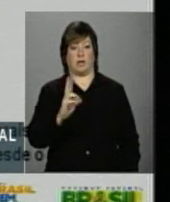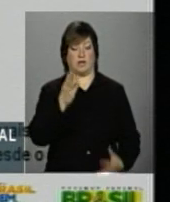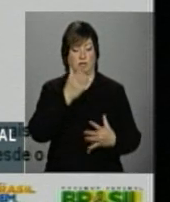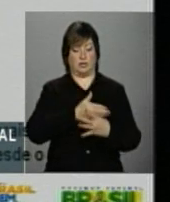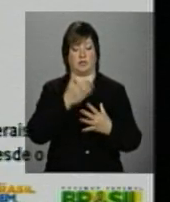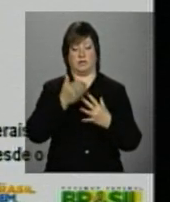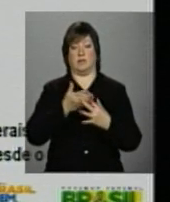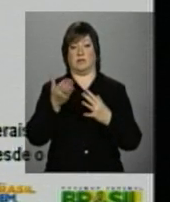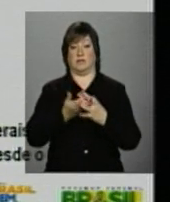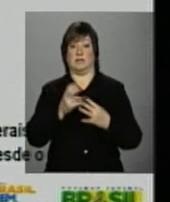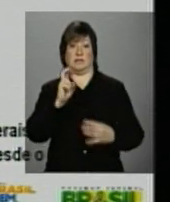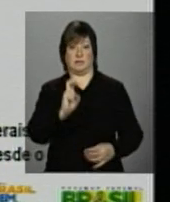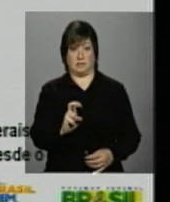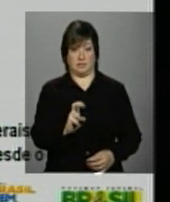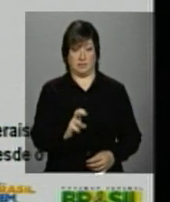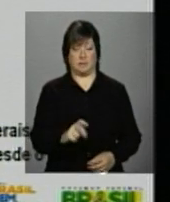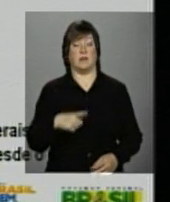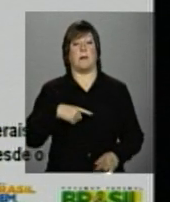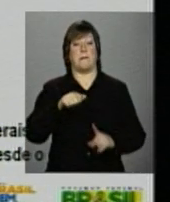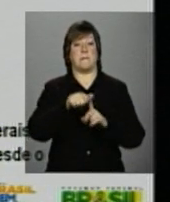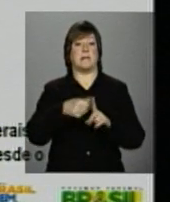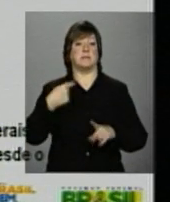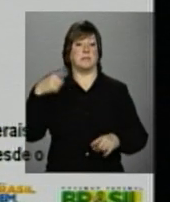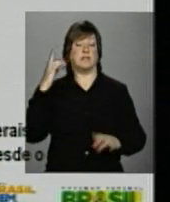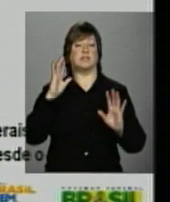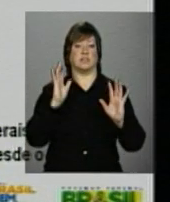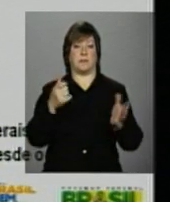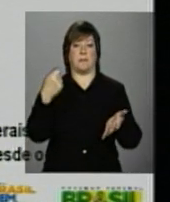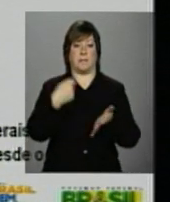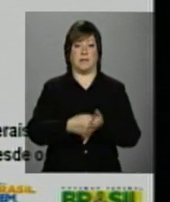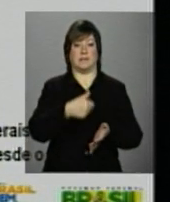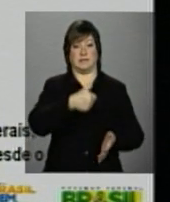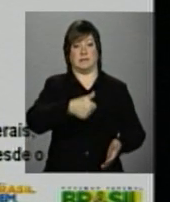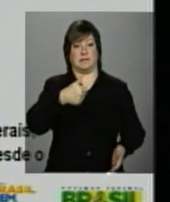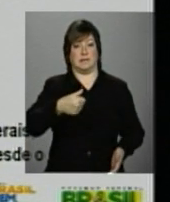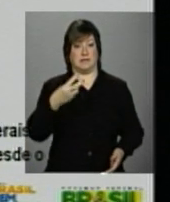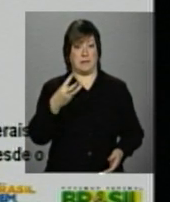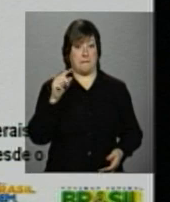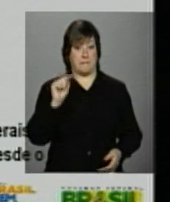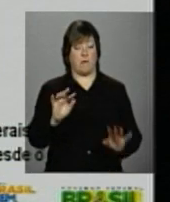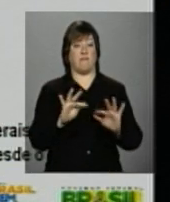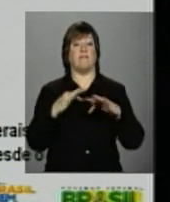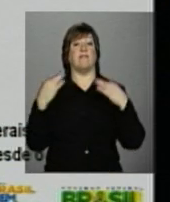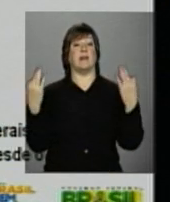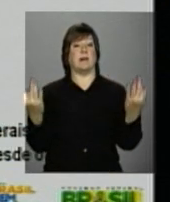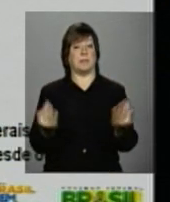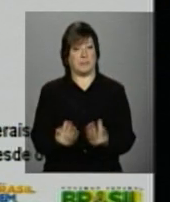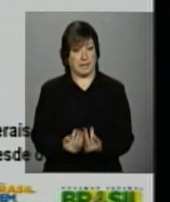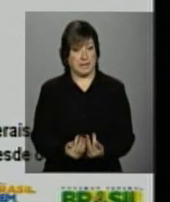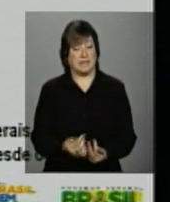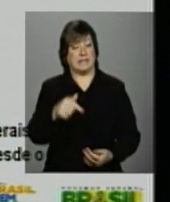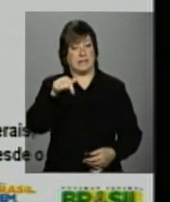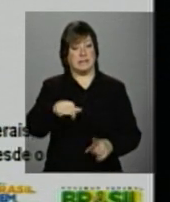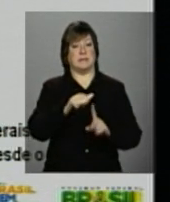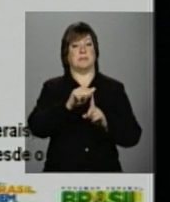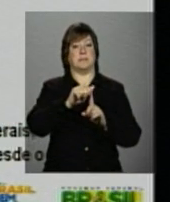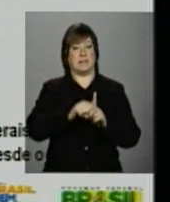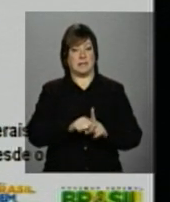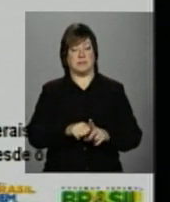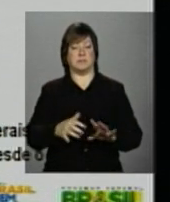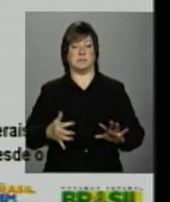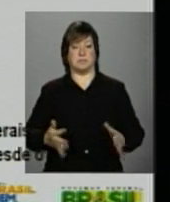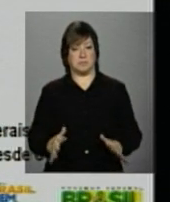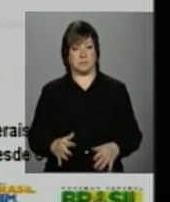cinco parcelas o mês passado Nós já pagamos 113.000 famílias e este mês